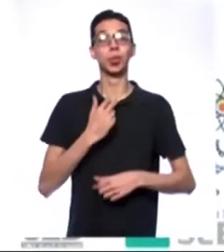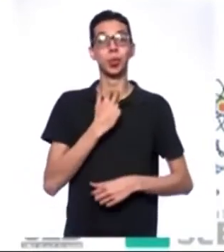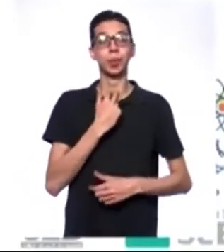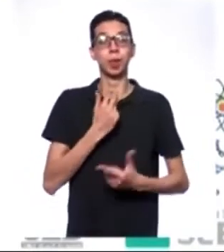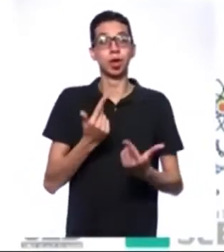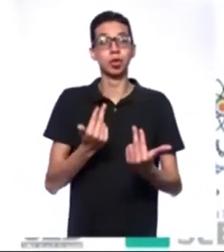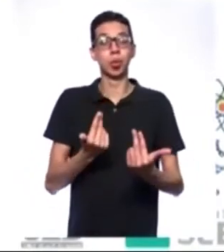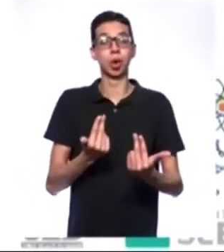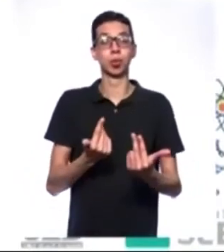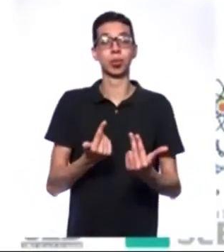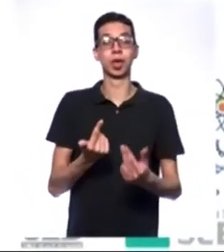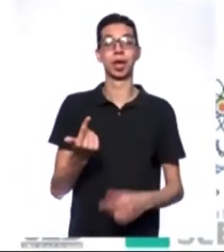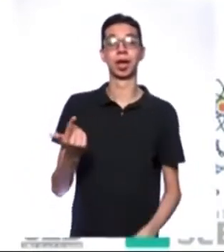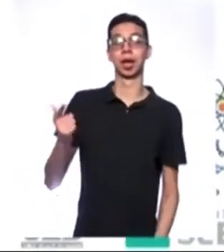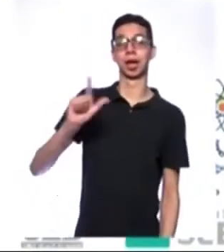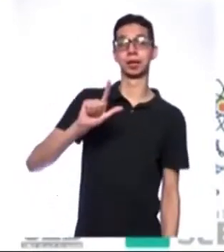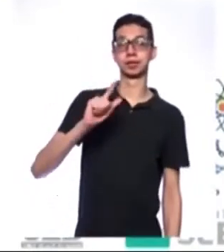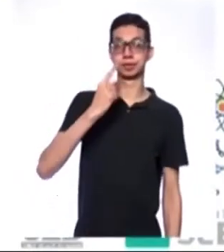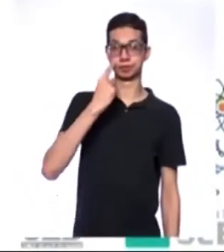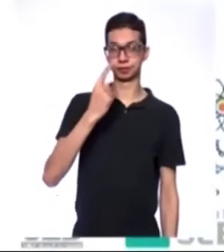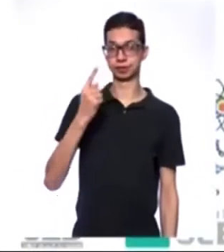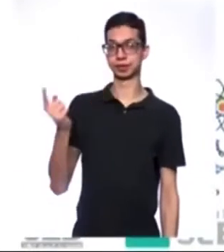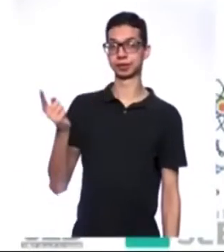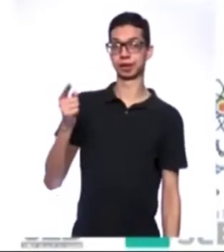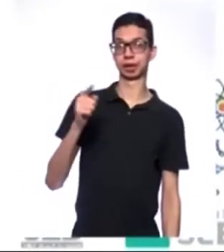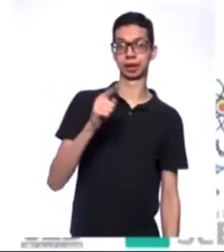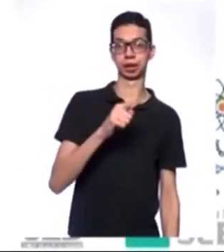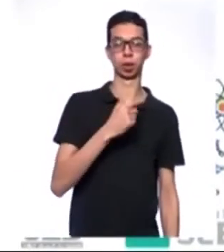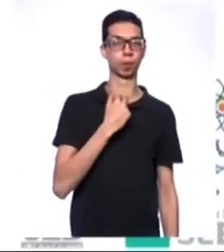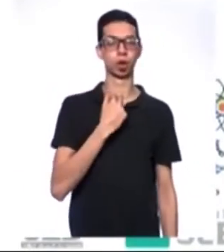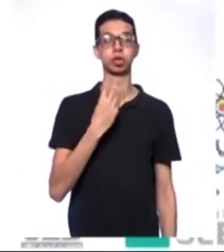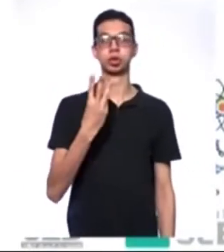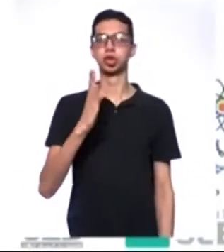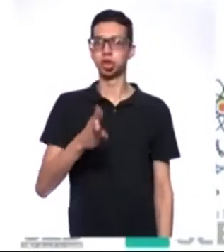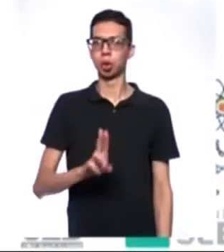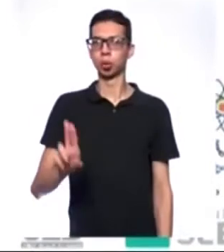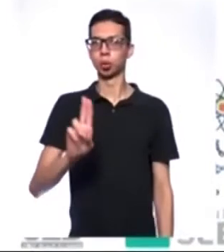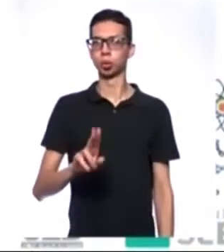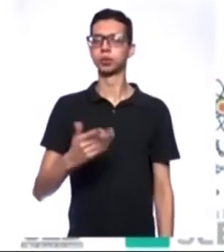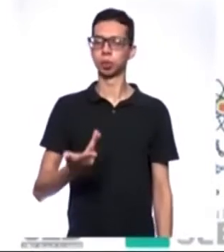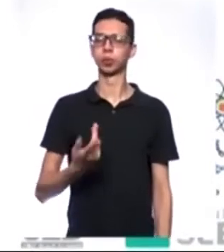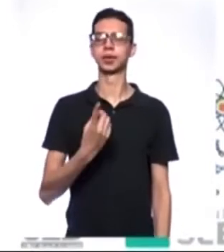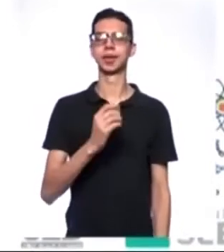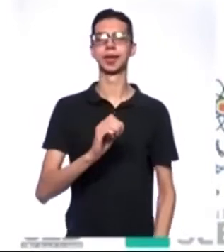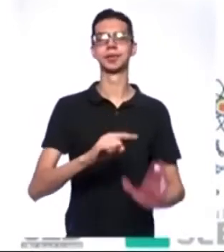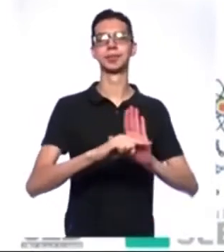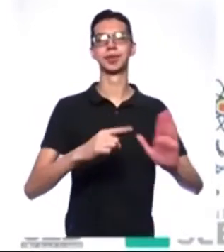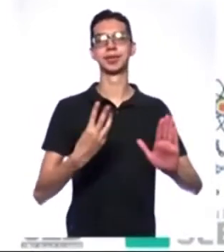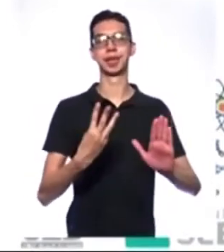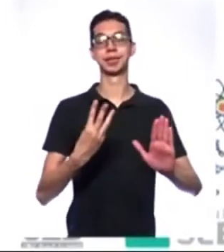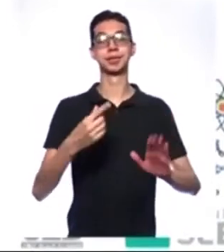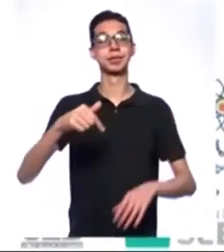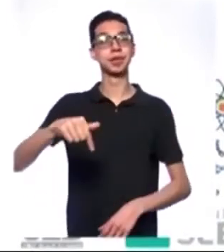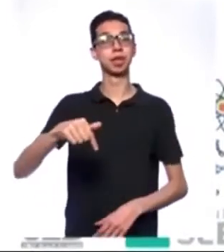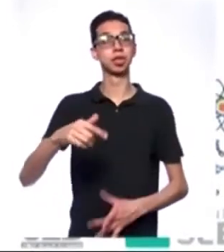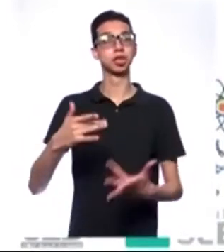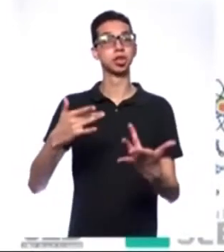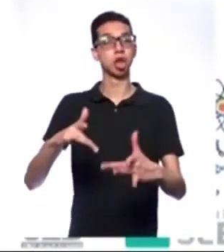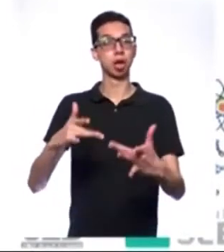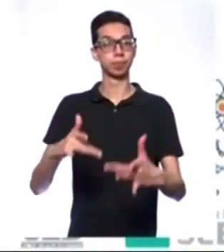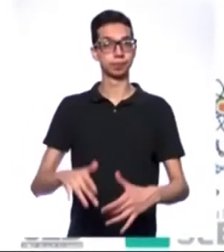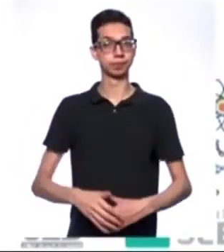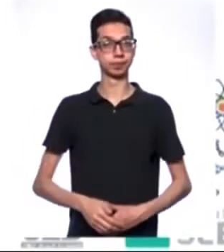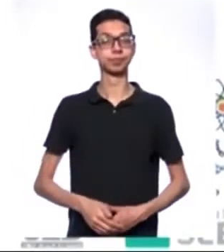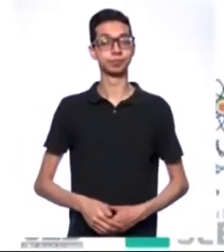igual ao anterior nem o anterior nem anterior três algarismos já foram usados 10 - 3 só meu certo E aí